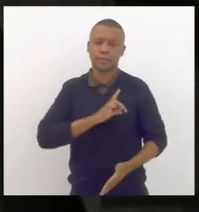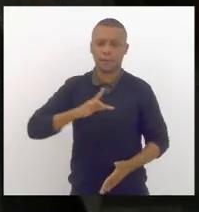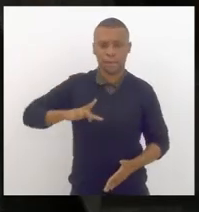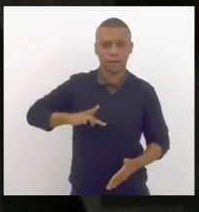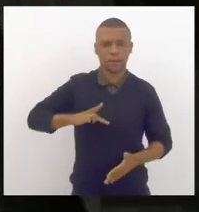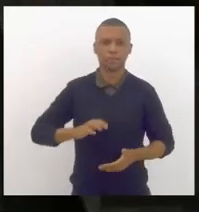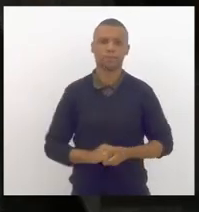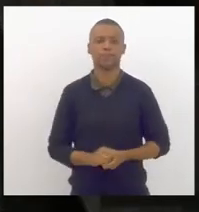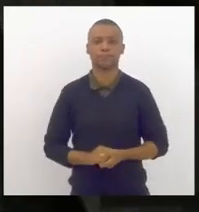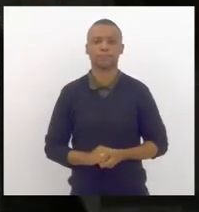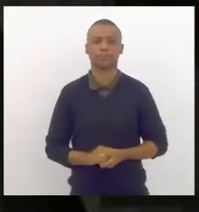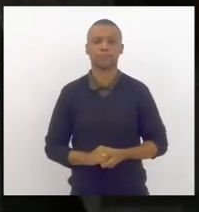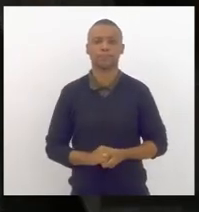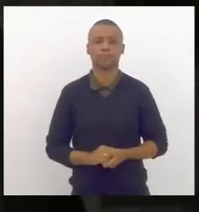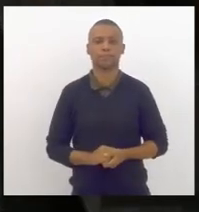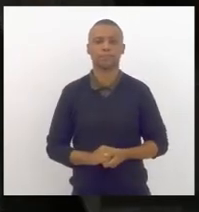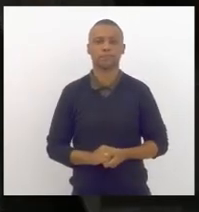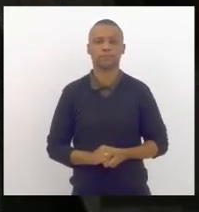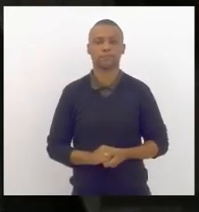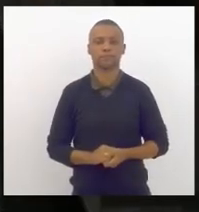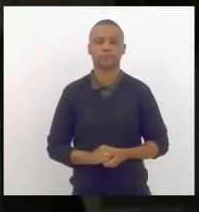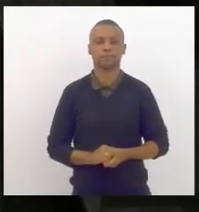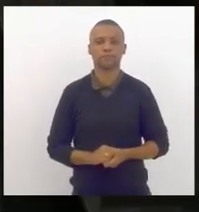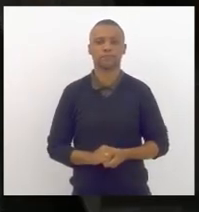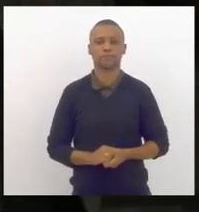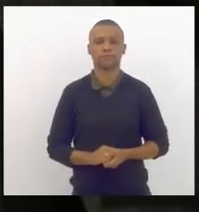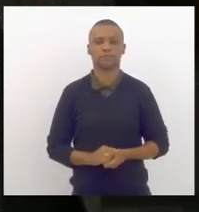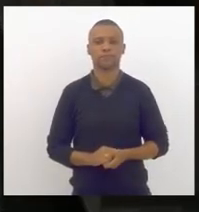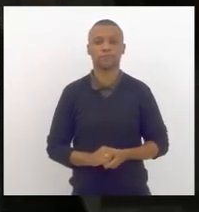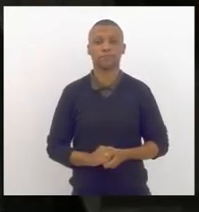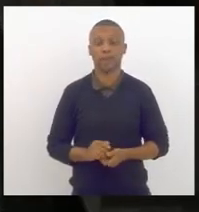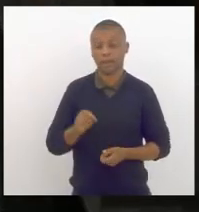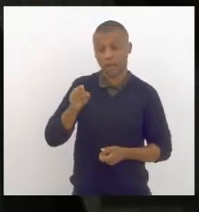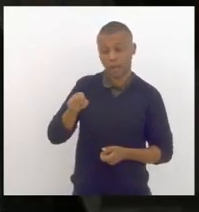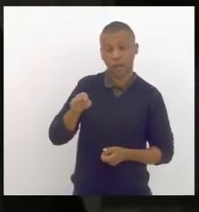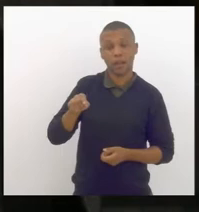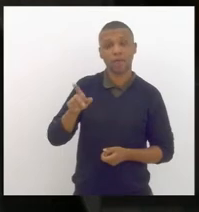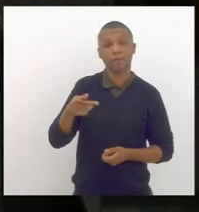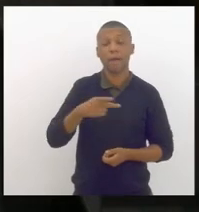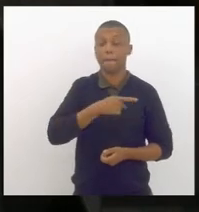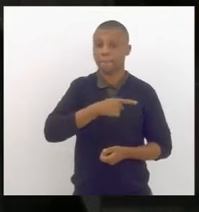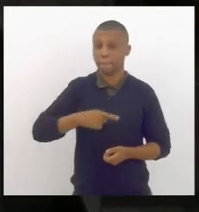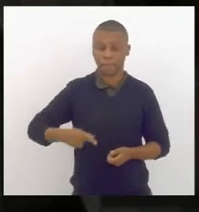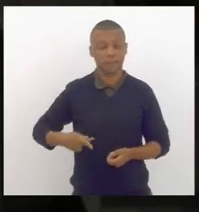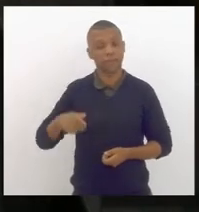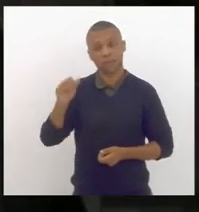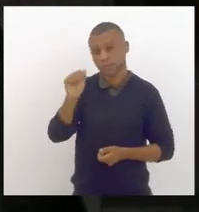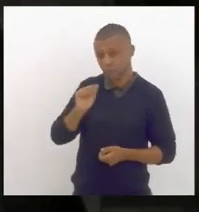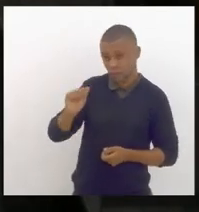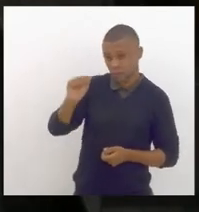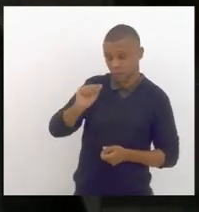Defensoria. Eis que foi presidente da associação,